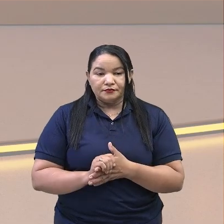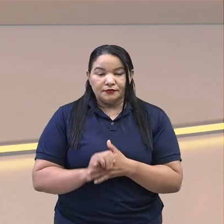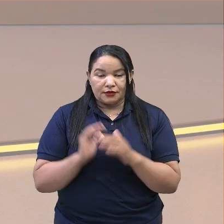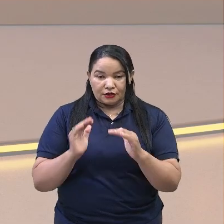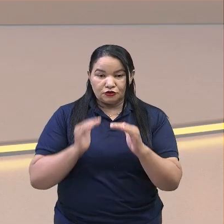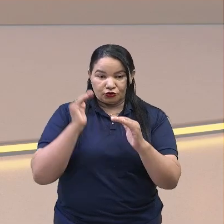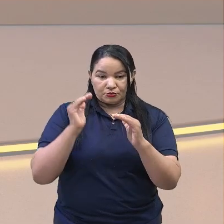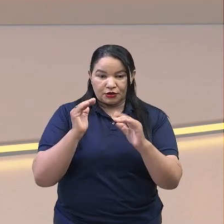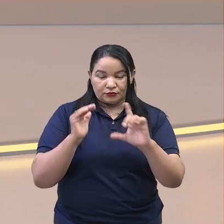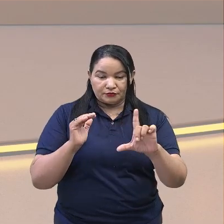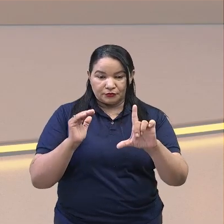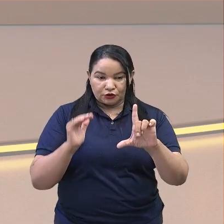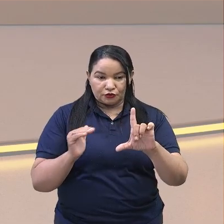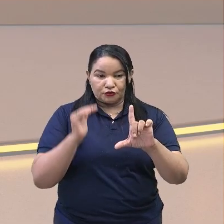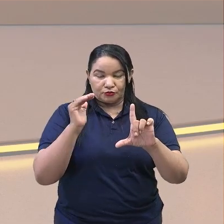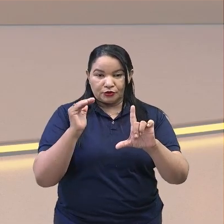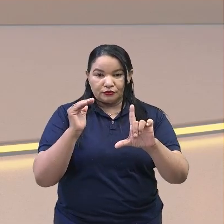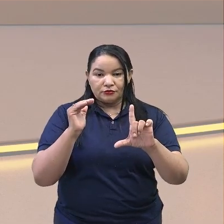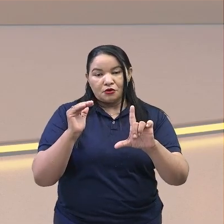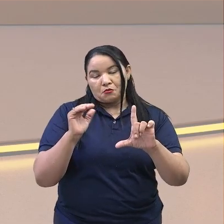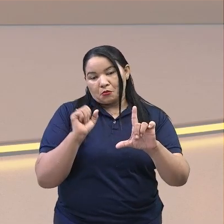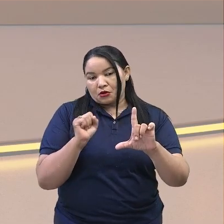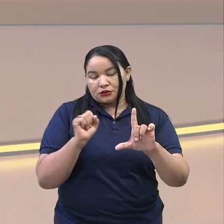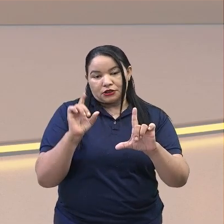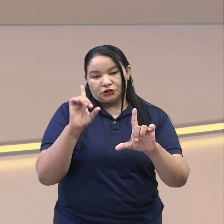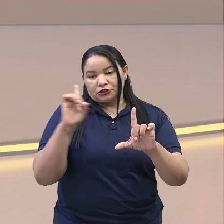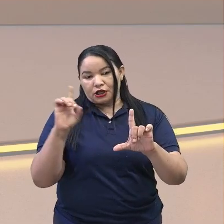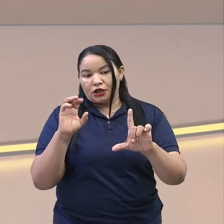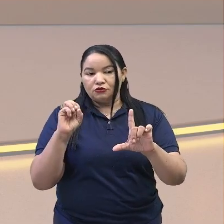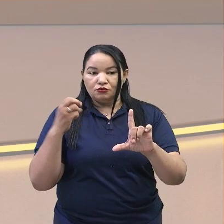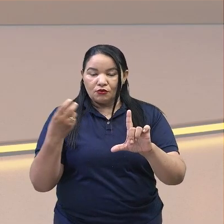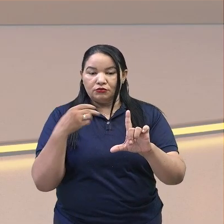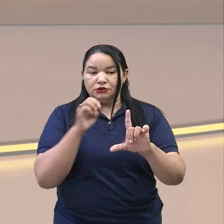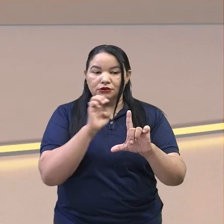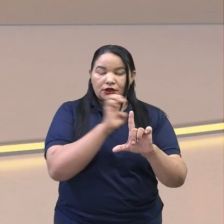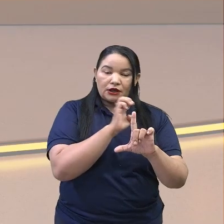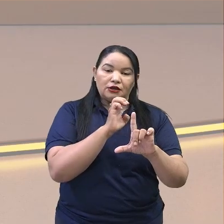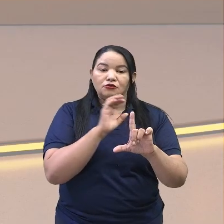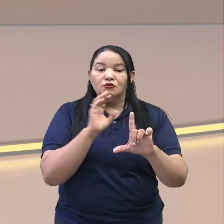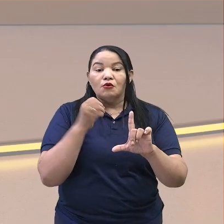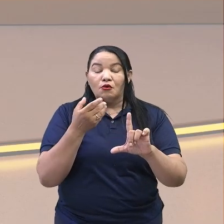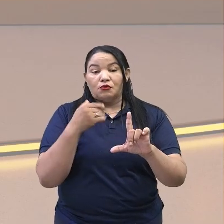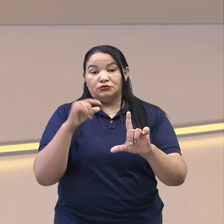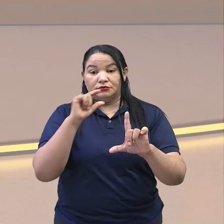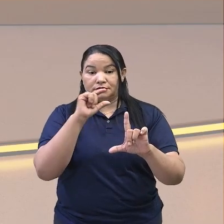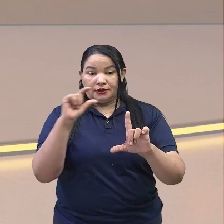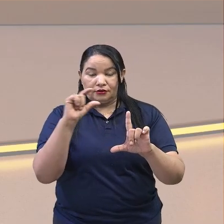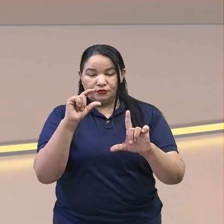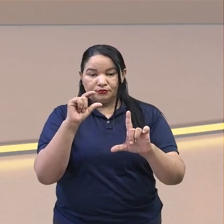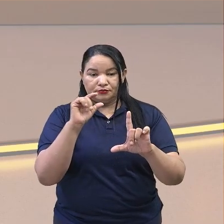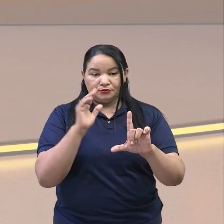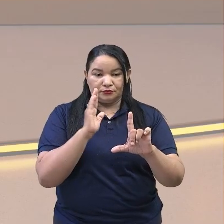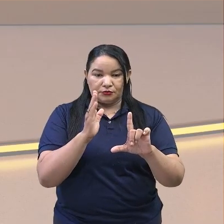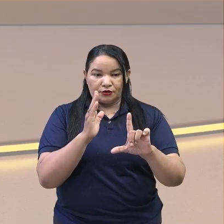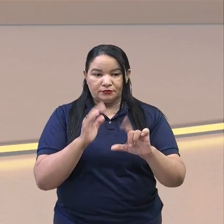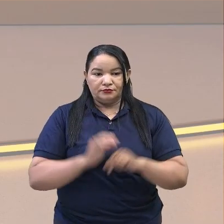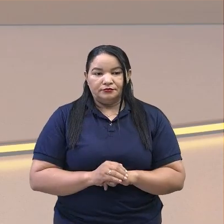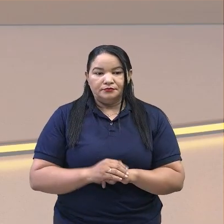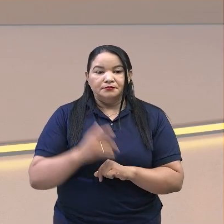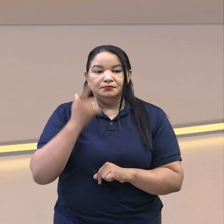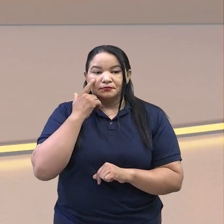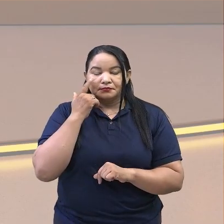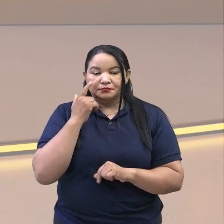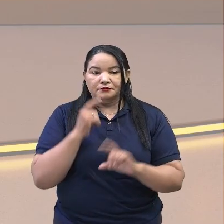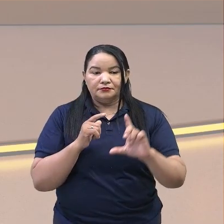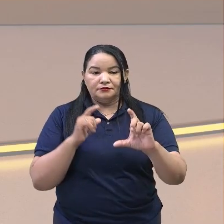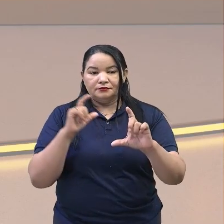superior do mapa, no canto direito ou esquerdo ou centralizado no nosso mapa. Nesse caso aqui, ele está ali naquele cantinho, aqui,